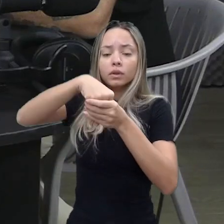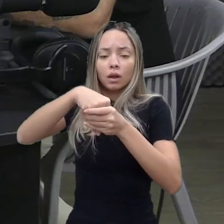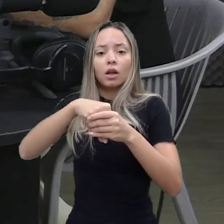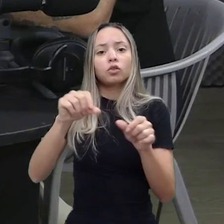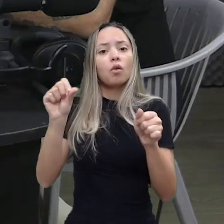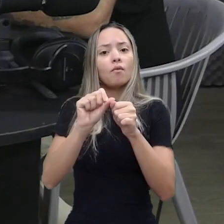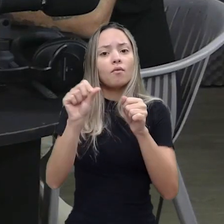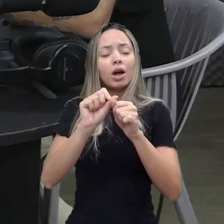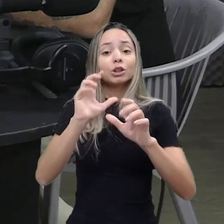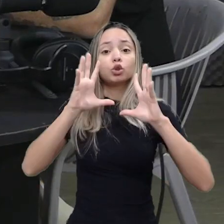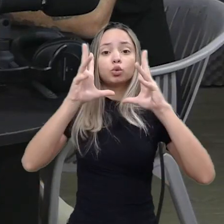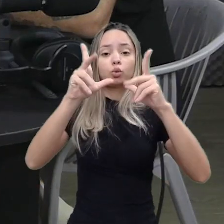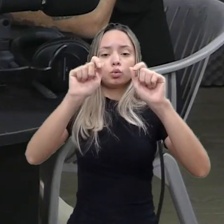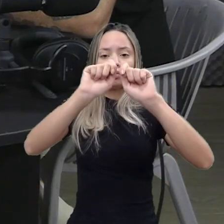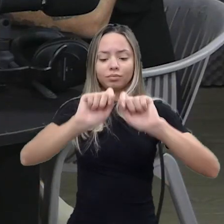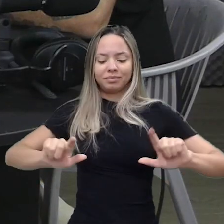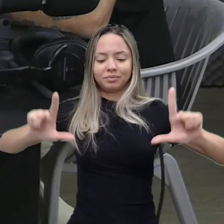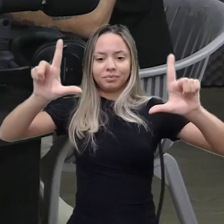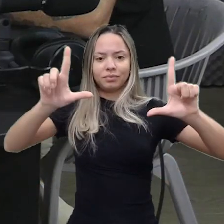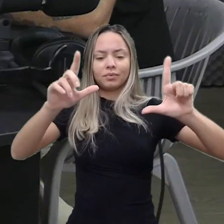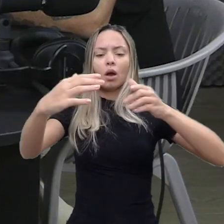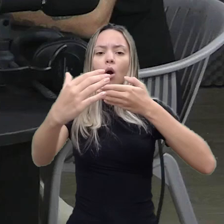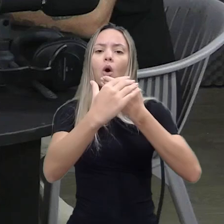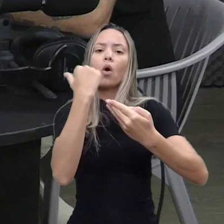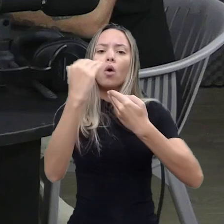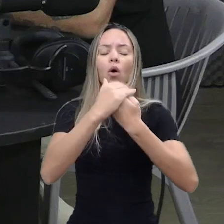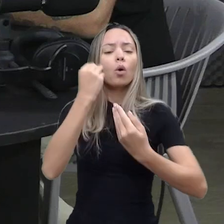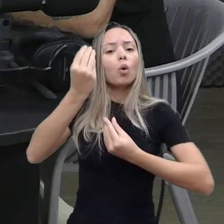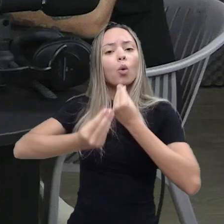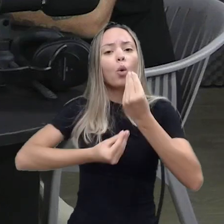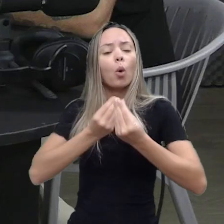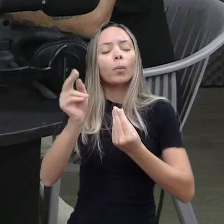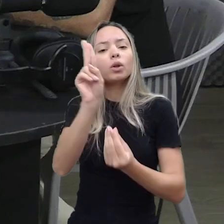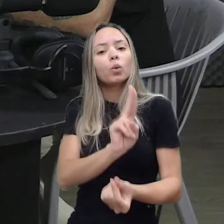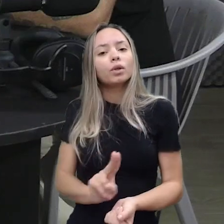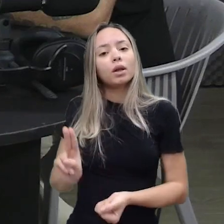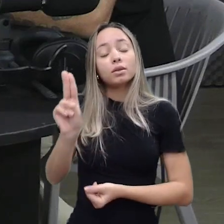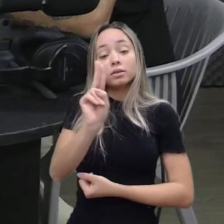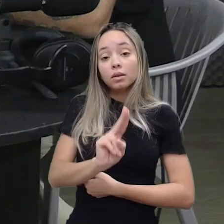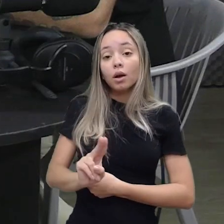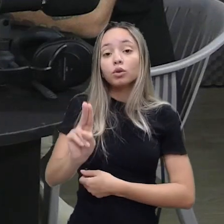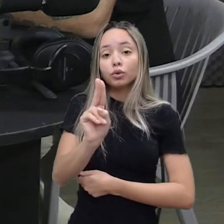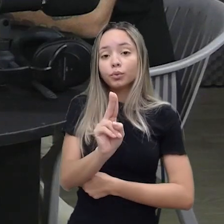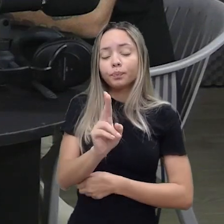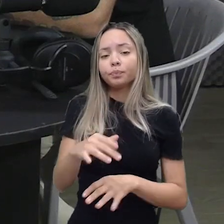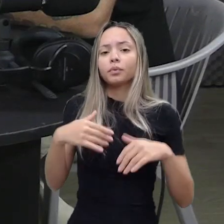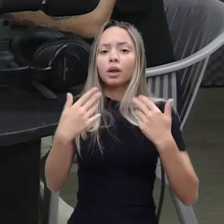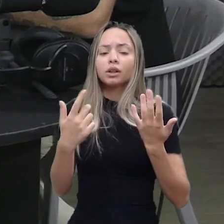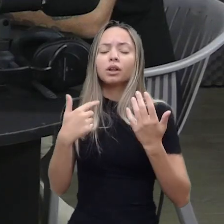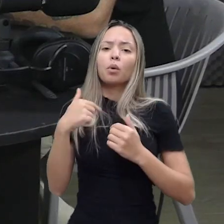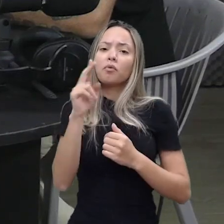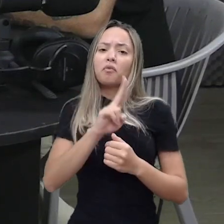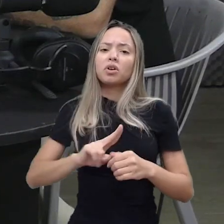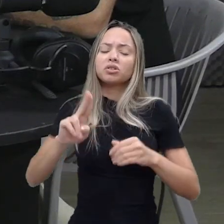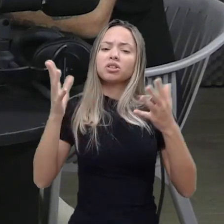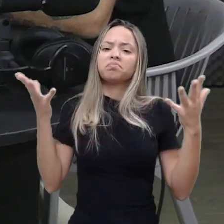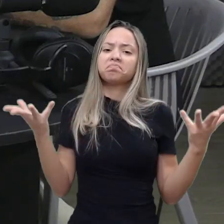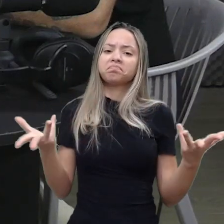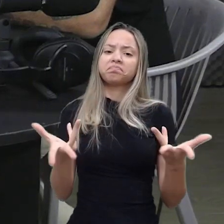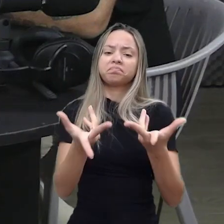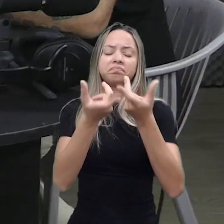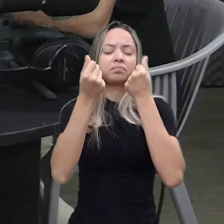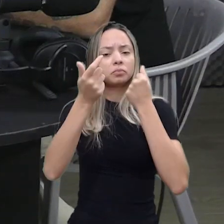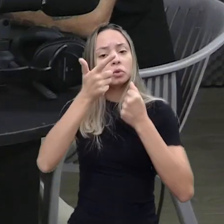de tela e vai me orientando, né, sobre como está utilizando. E eu vou fazer uso com maestria desse